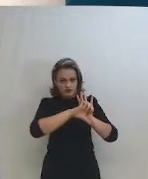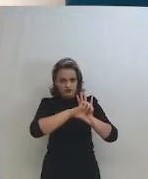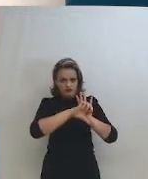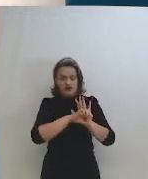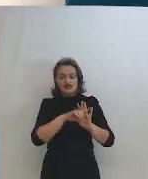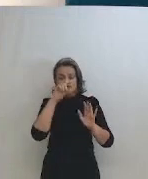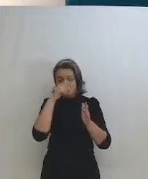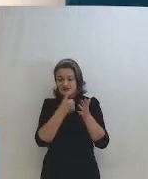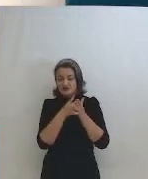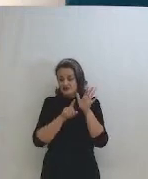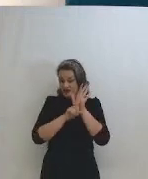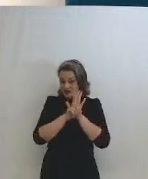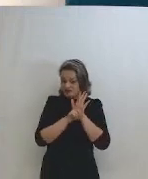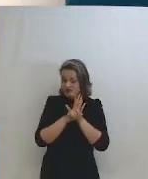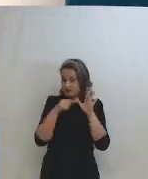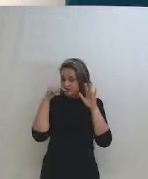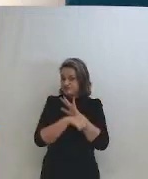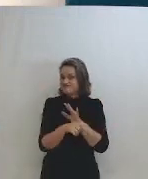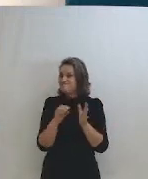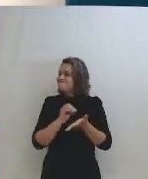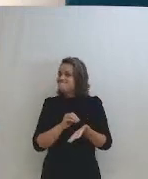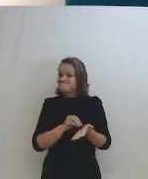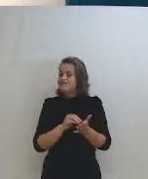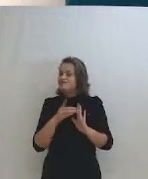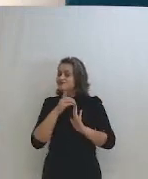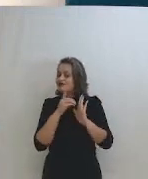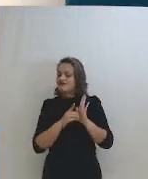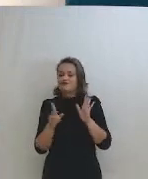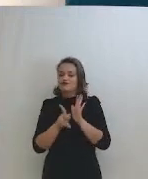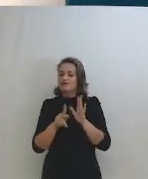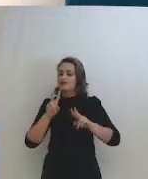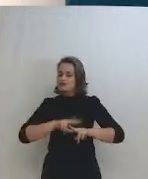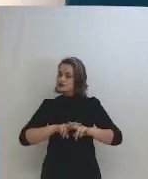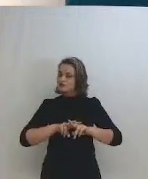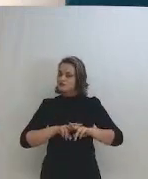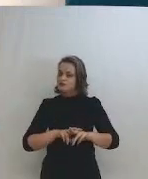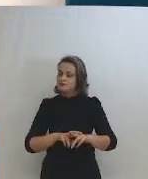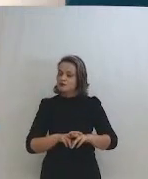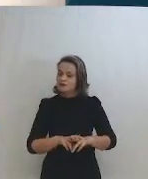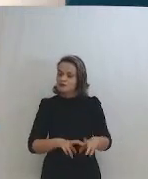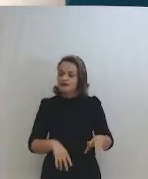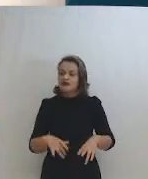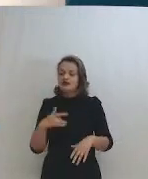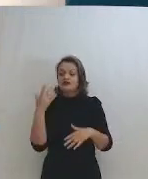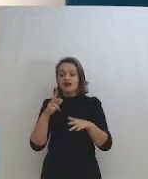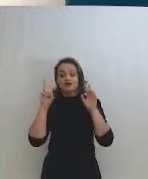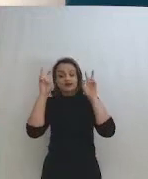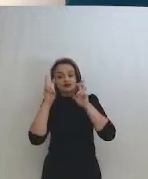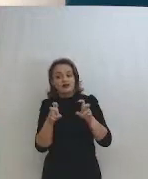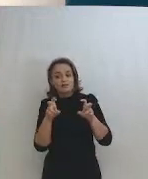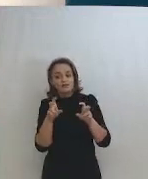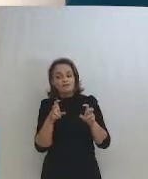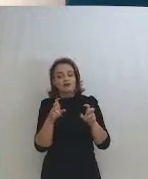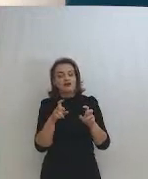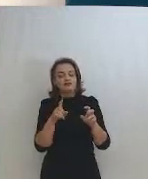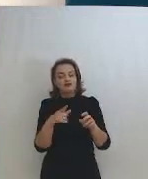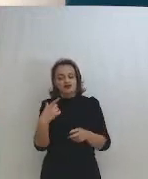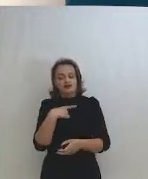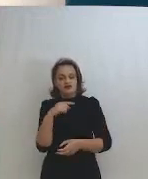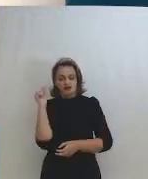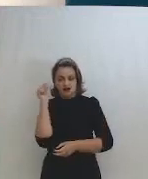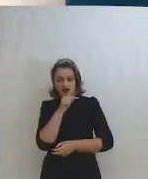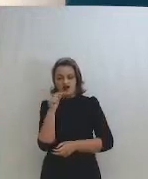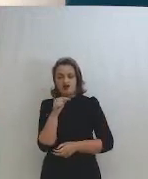da manutenção do decreto prisional. Sequer havendo matéria naquela sentença capaz de